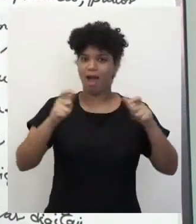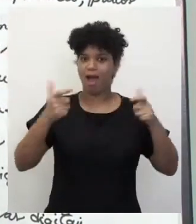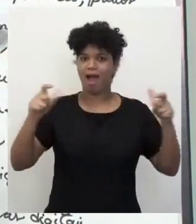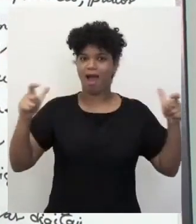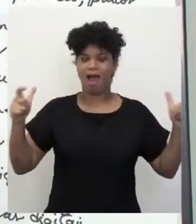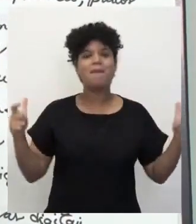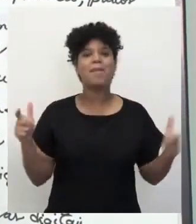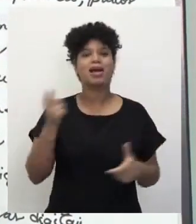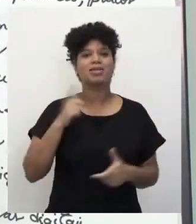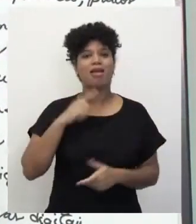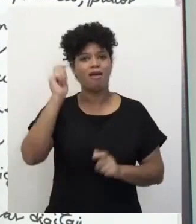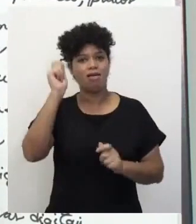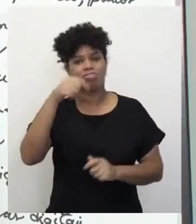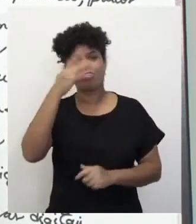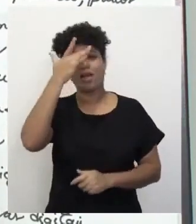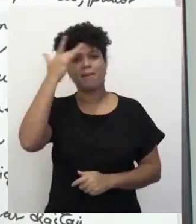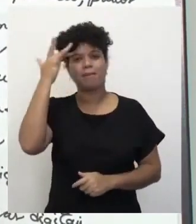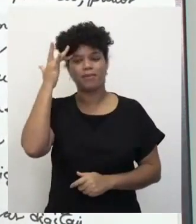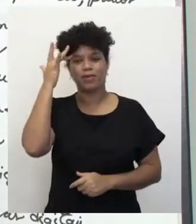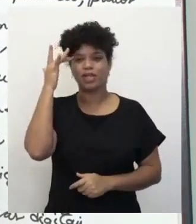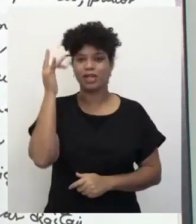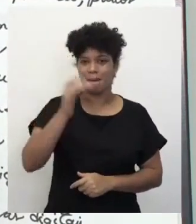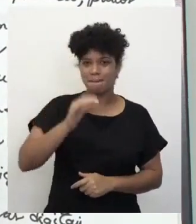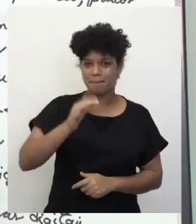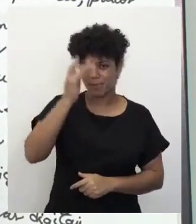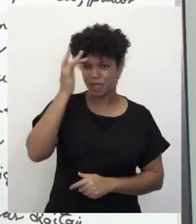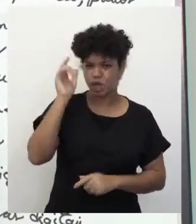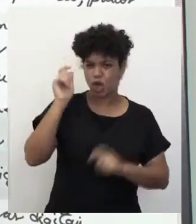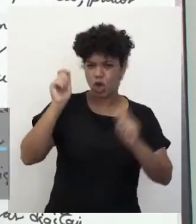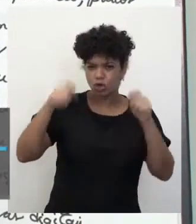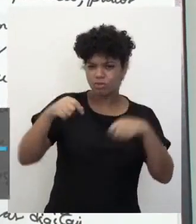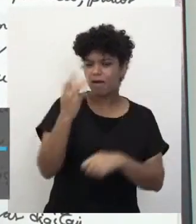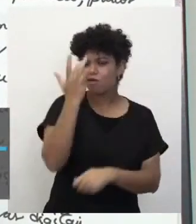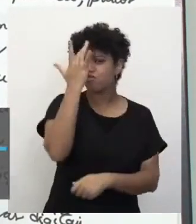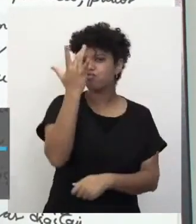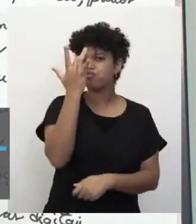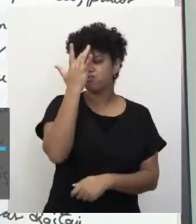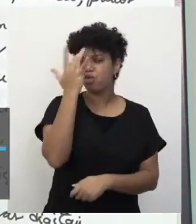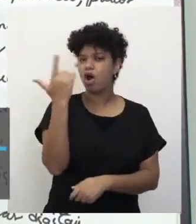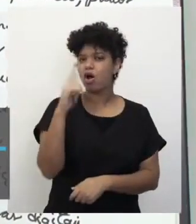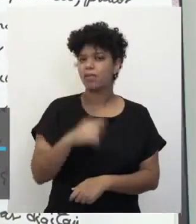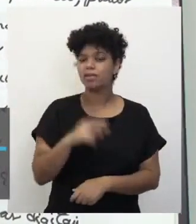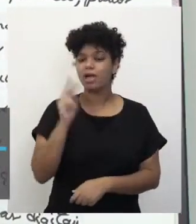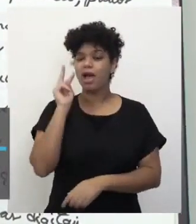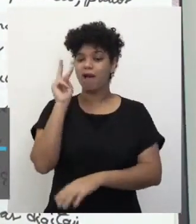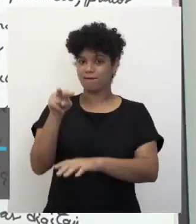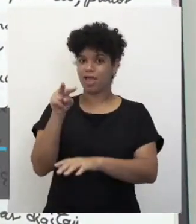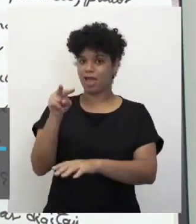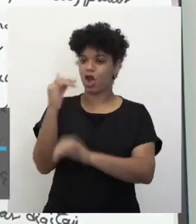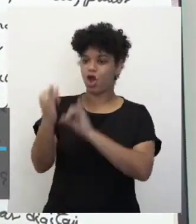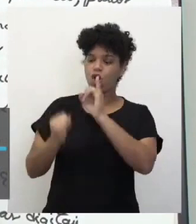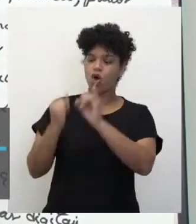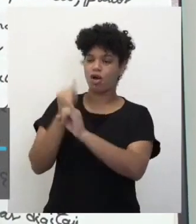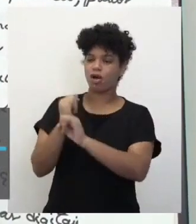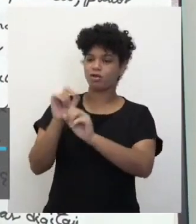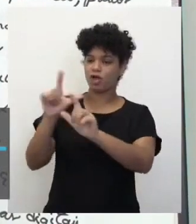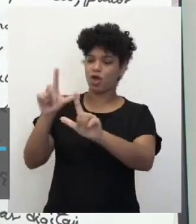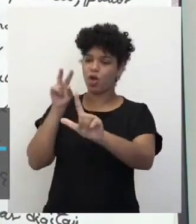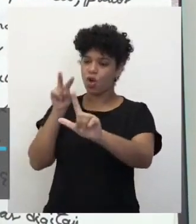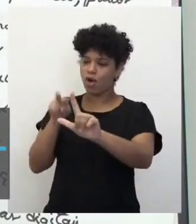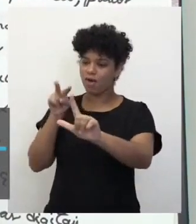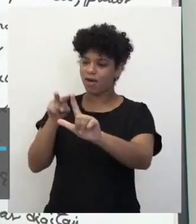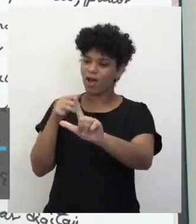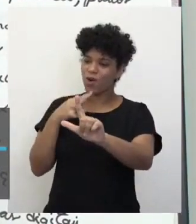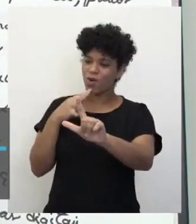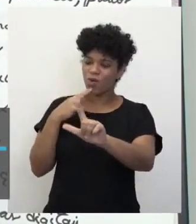nessa questão mesmo de essa facilidade de você ver a obra, conhecer, saber o artista,